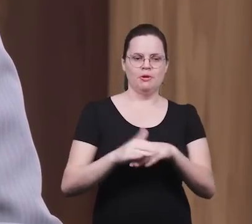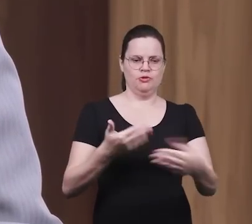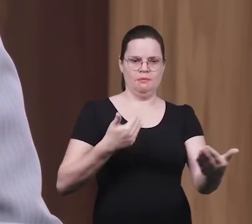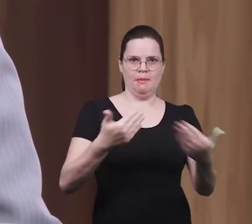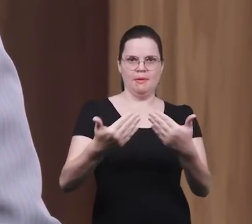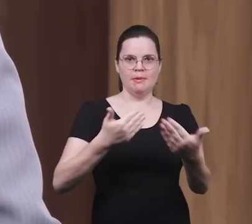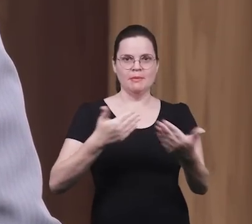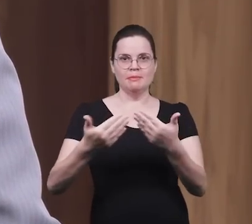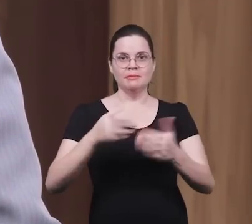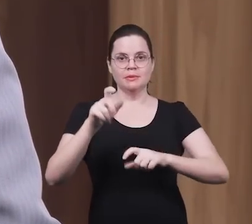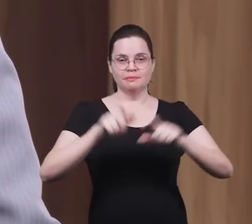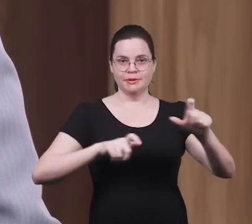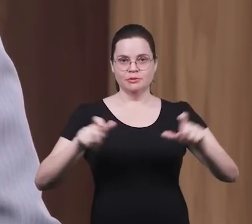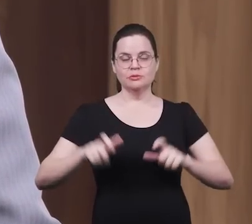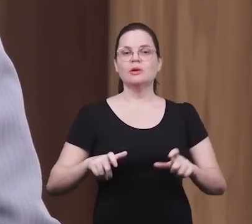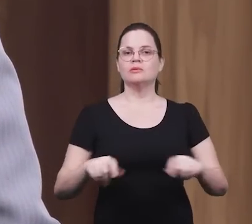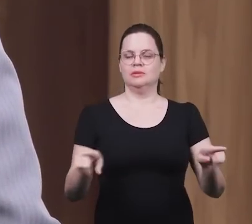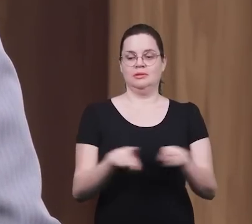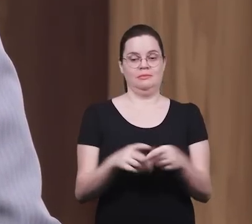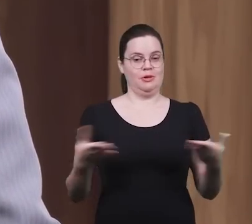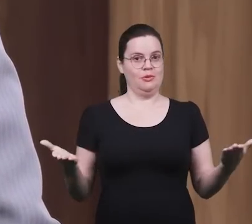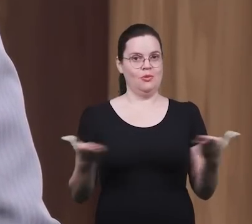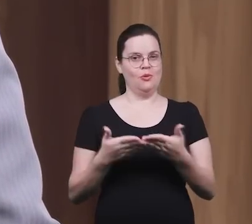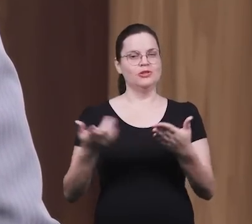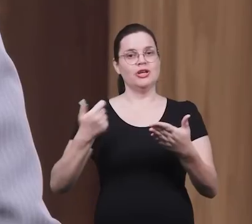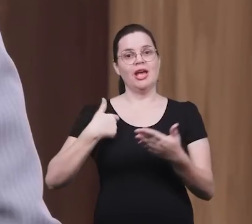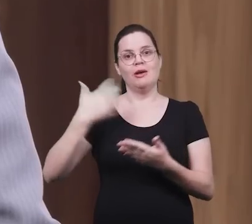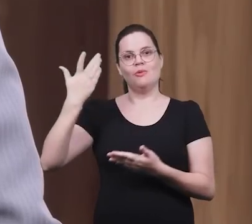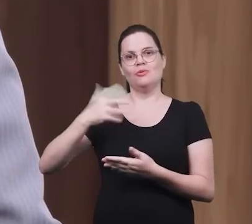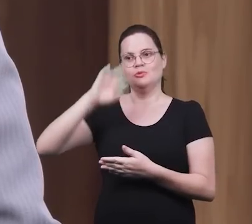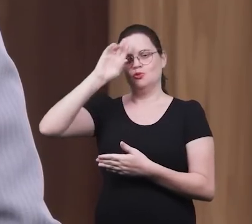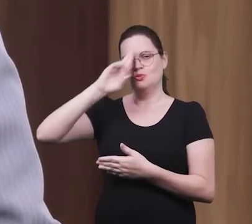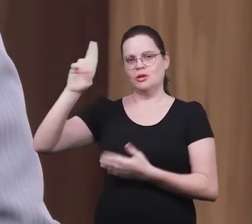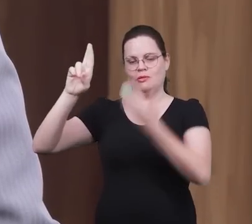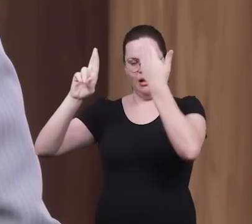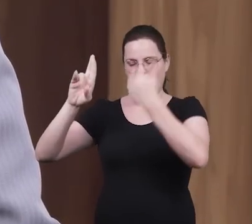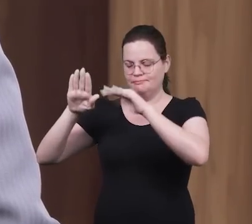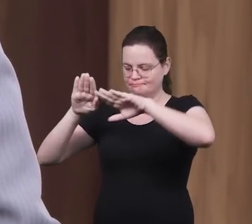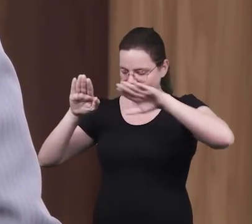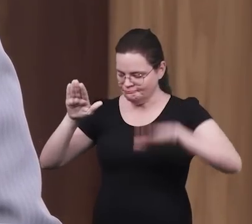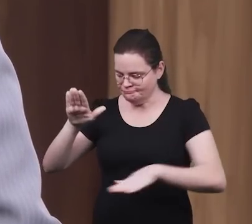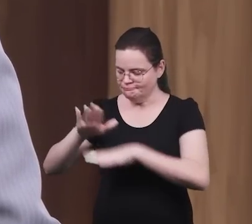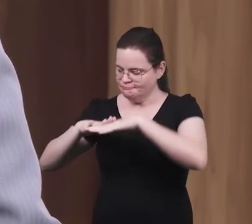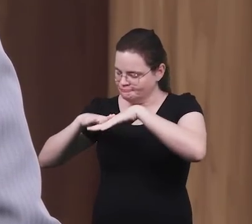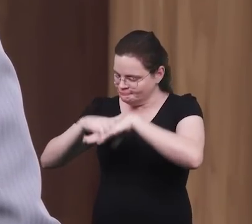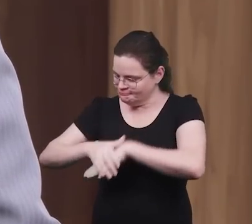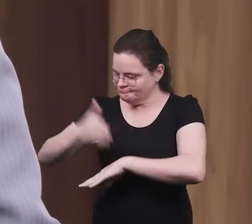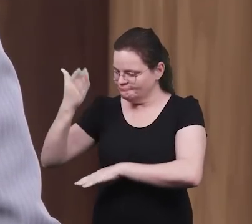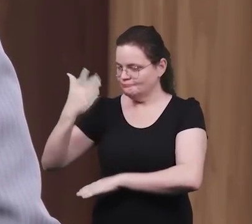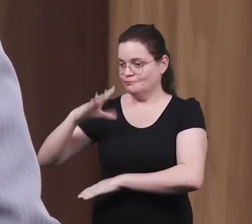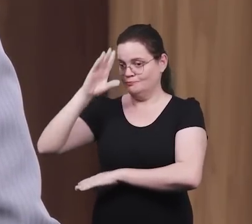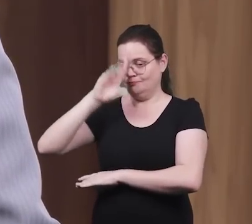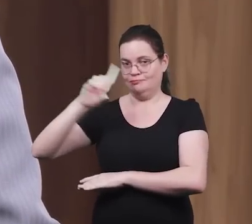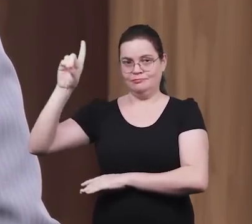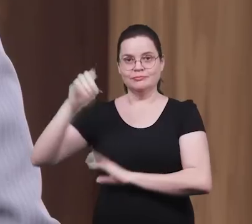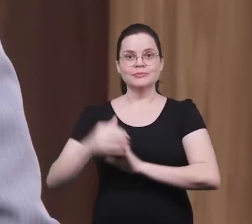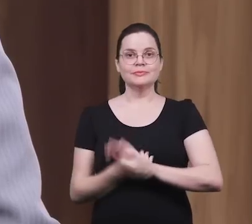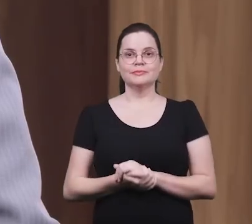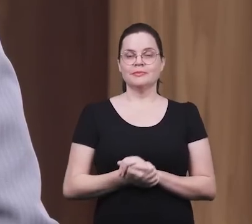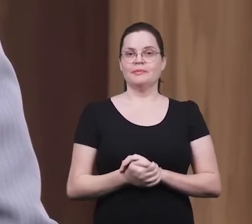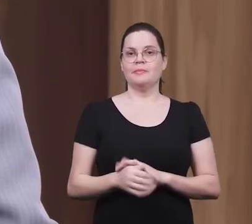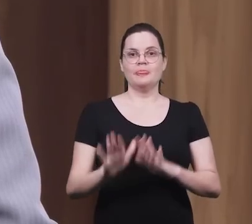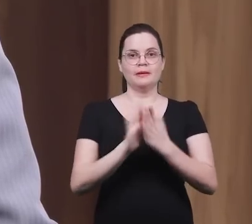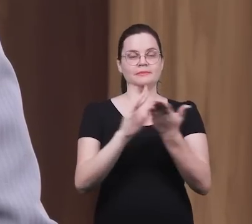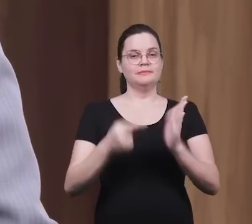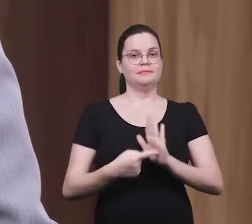próximo e neste episódio nós vamos falar a humildade diante de Deus. Então, a Bíblia